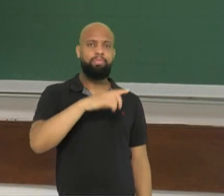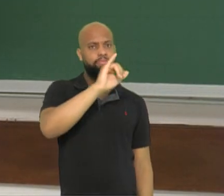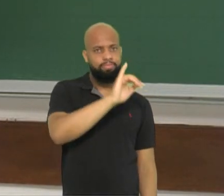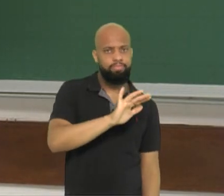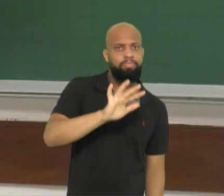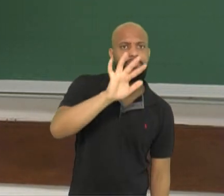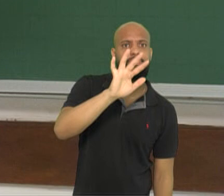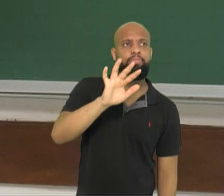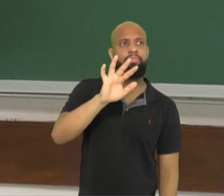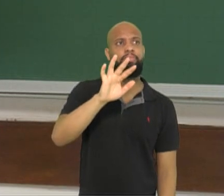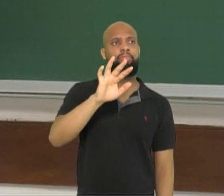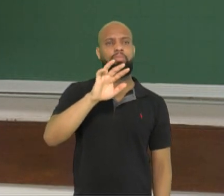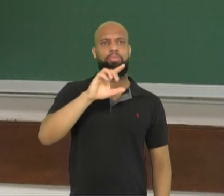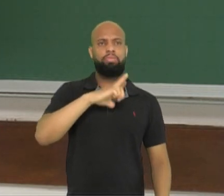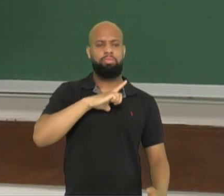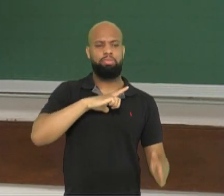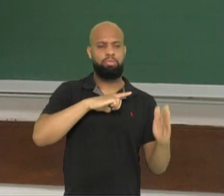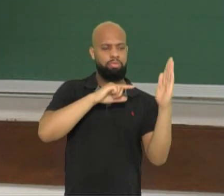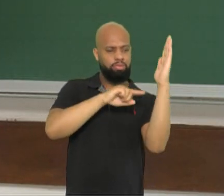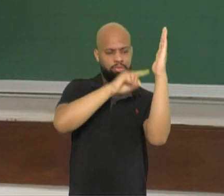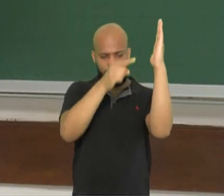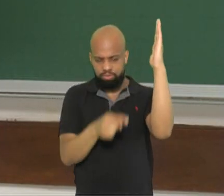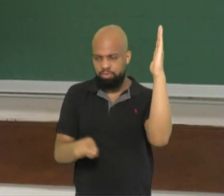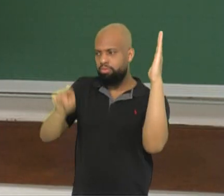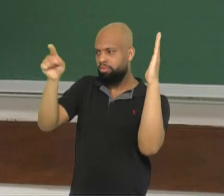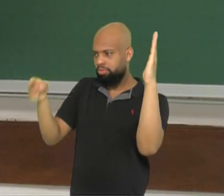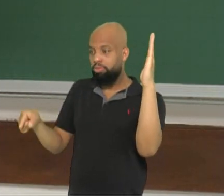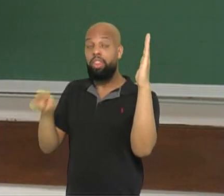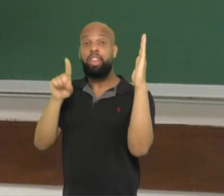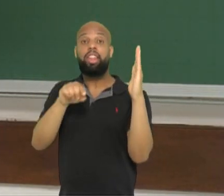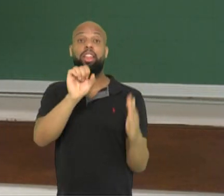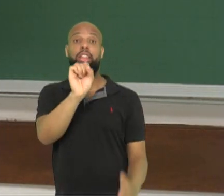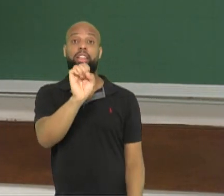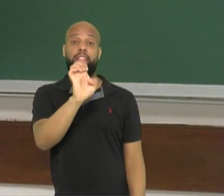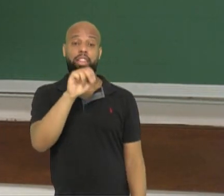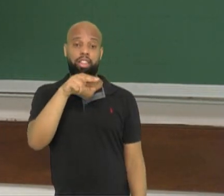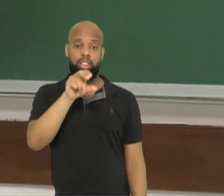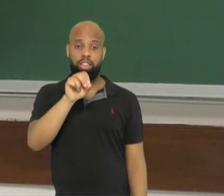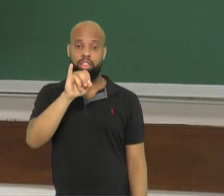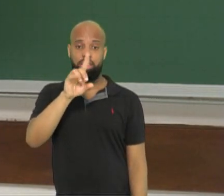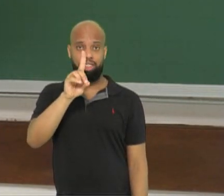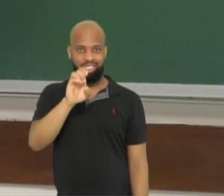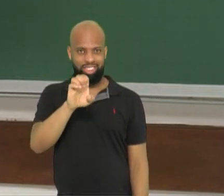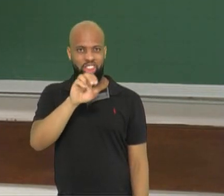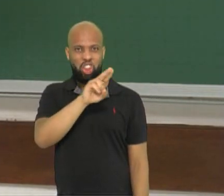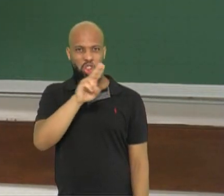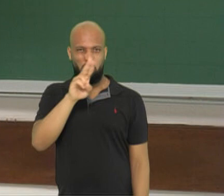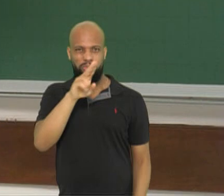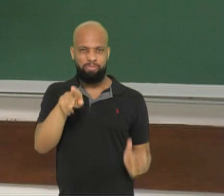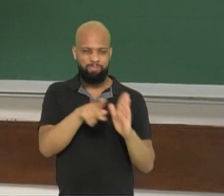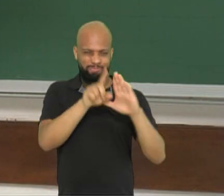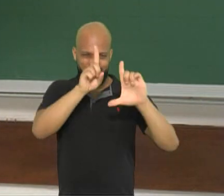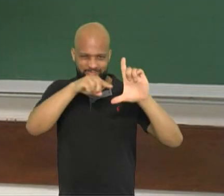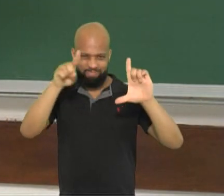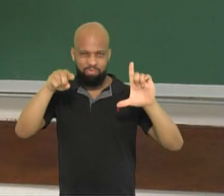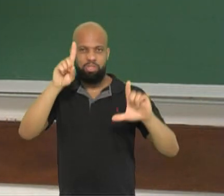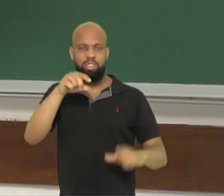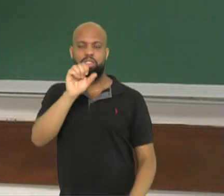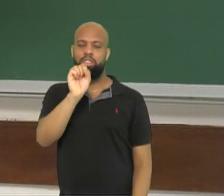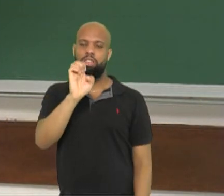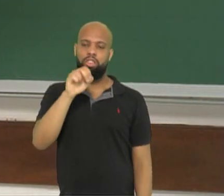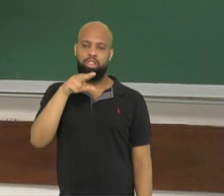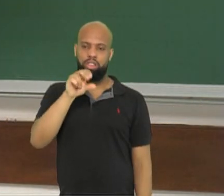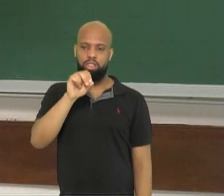imagem aqui da senoide? Nós temos a altura 1 positivo, certo? Que a gente sabe que é ali o